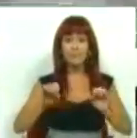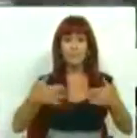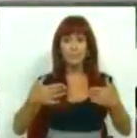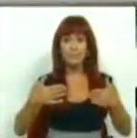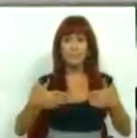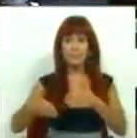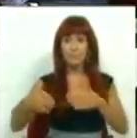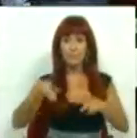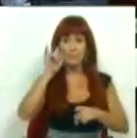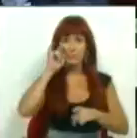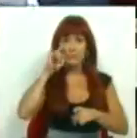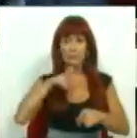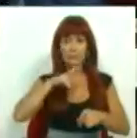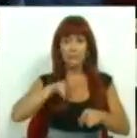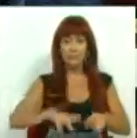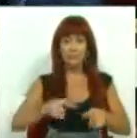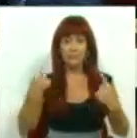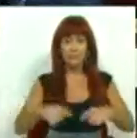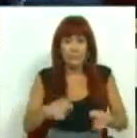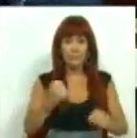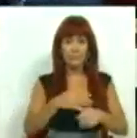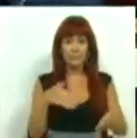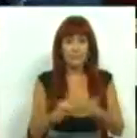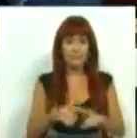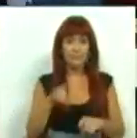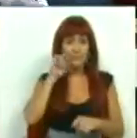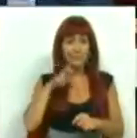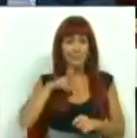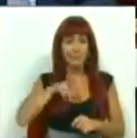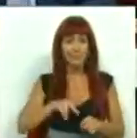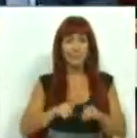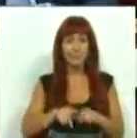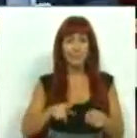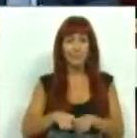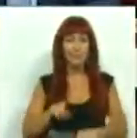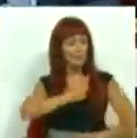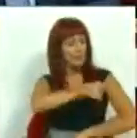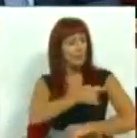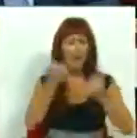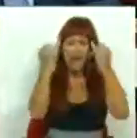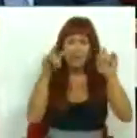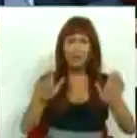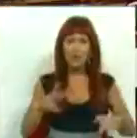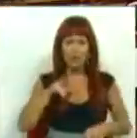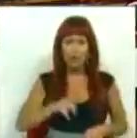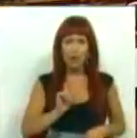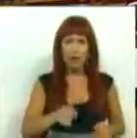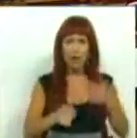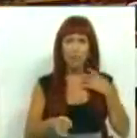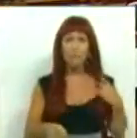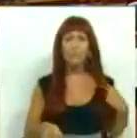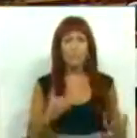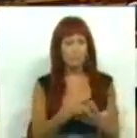que a estratégia de defesa nacional deve estar ao serviço da preservação do Estado soberano e independente que é Portugal,